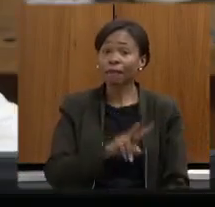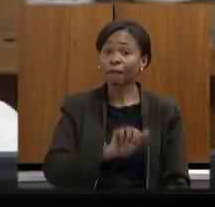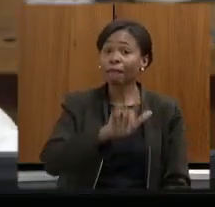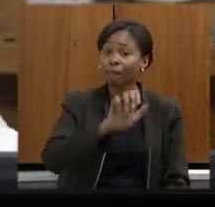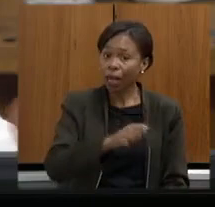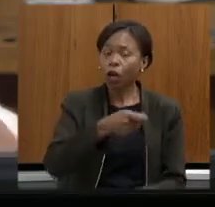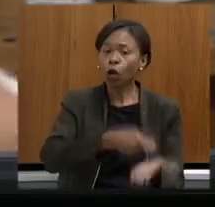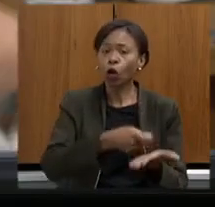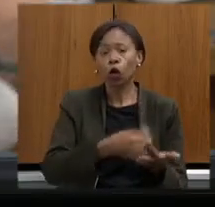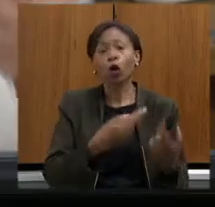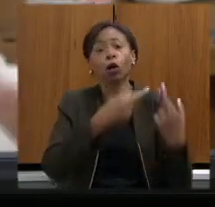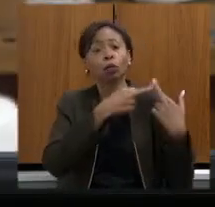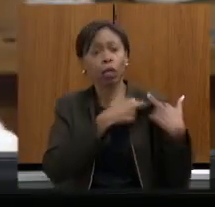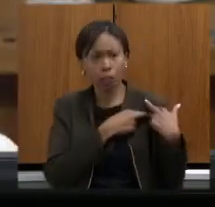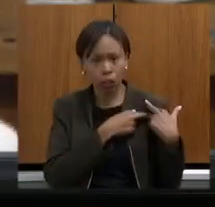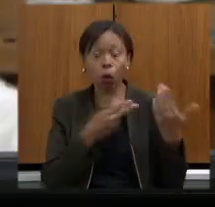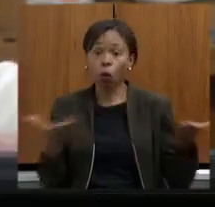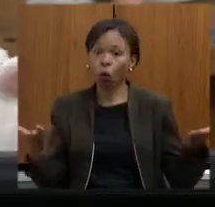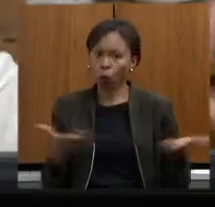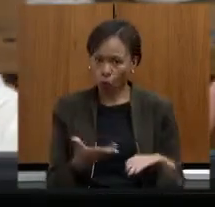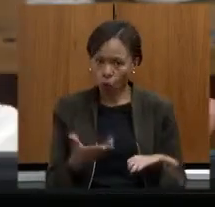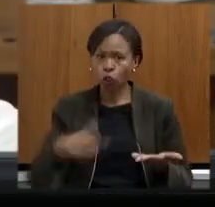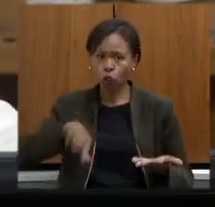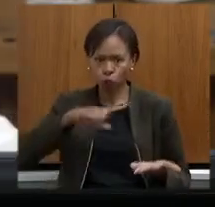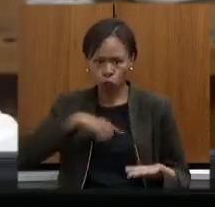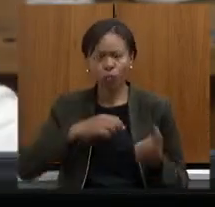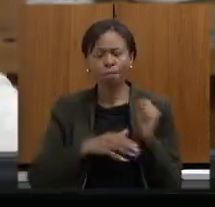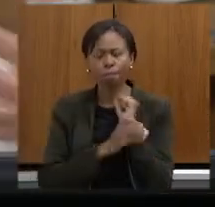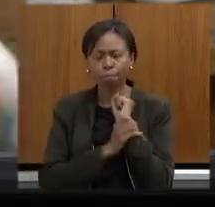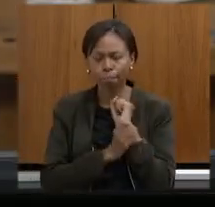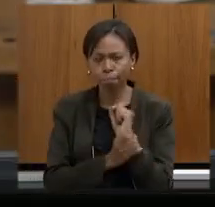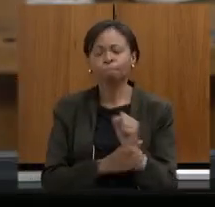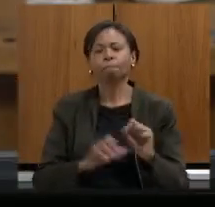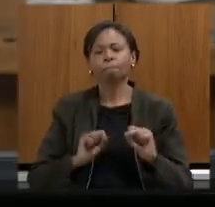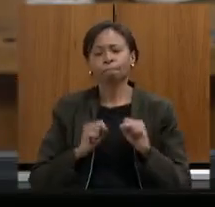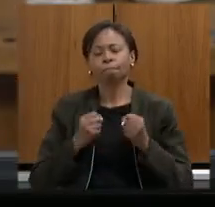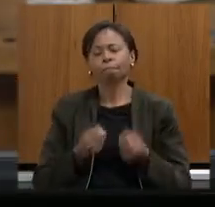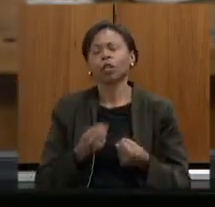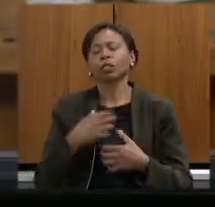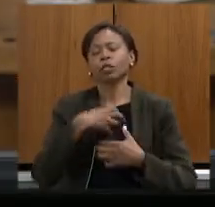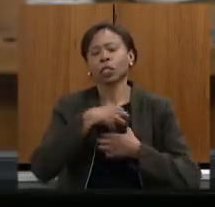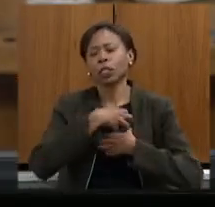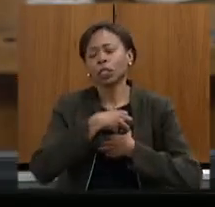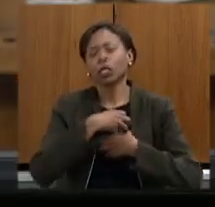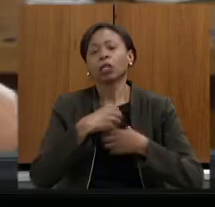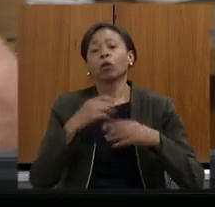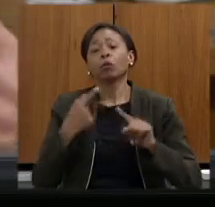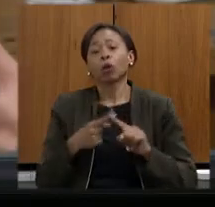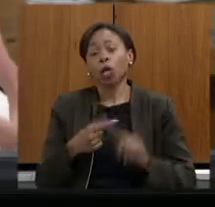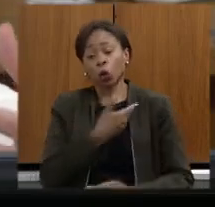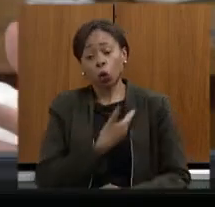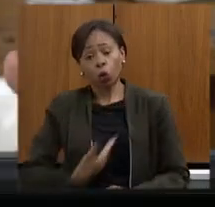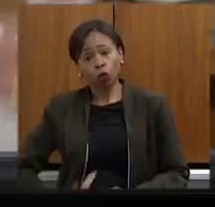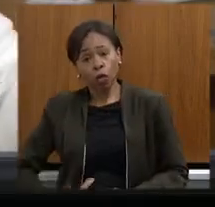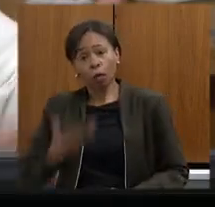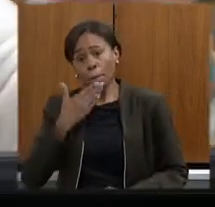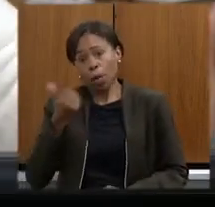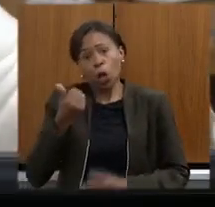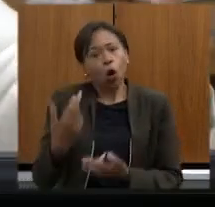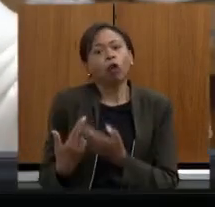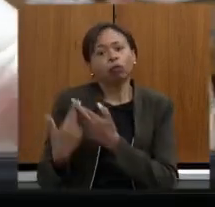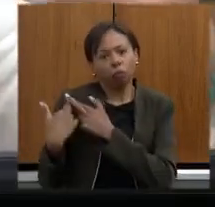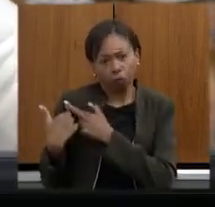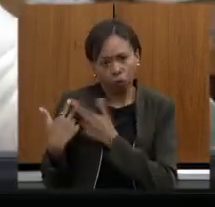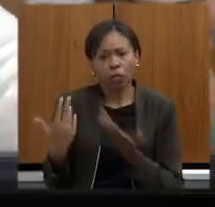era de todas as instituições hoje sim a gente tem essa segurança maior de saber que o governo Talvez consiga executar melhor e até por